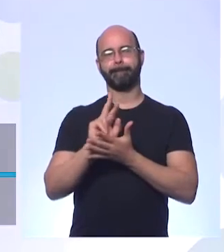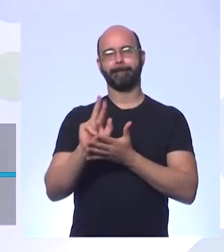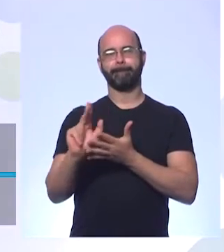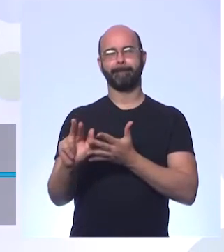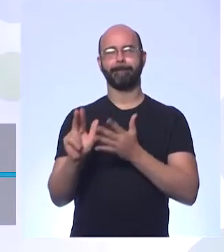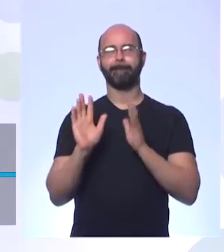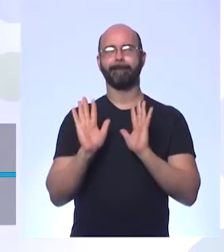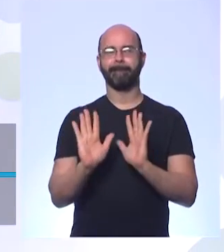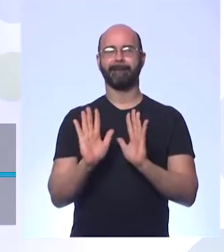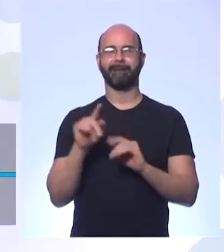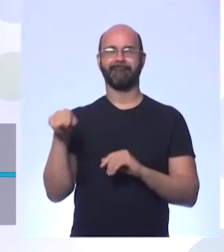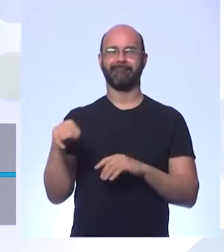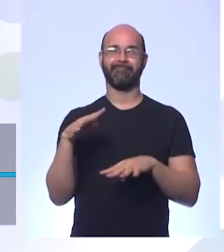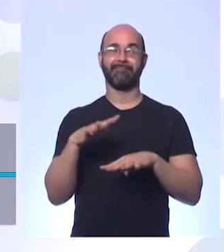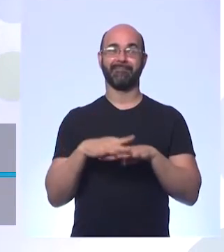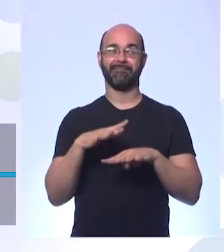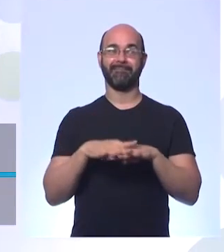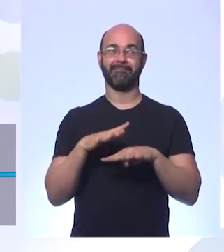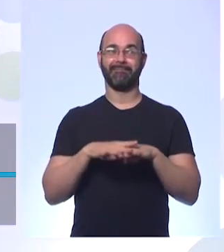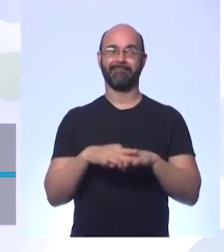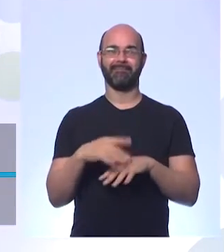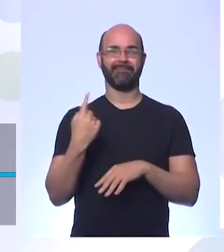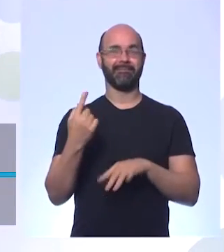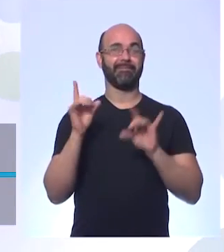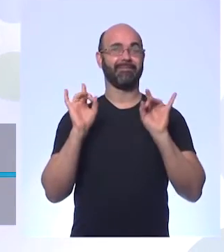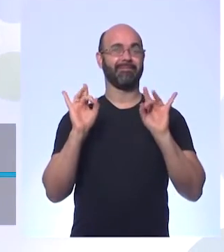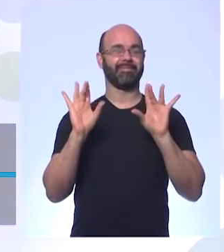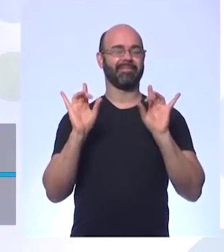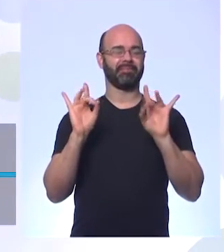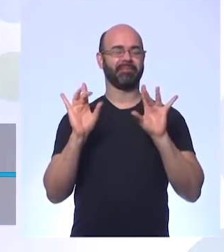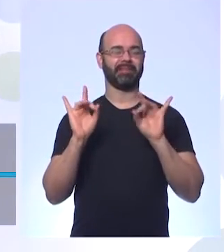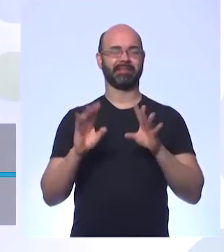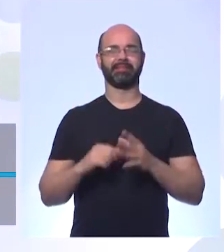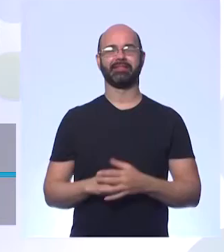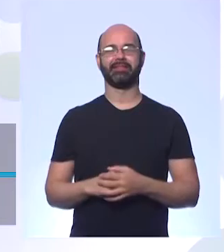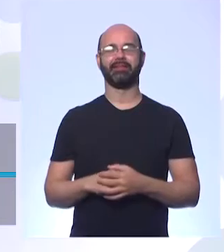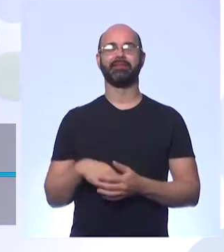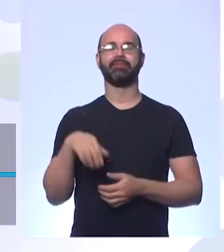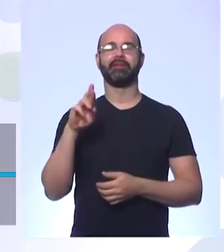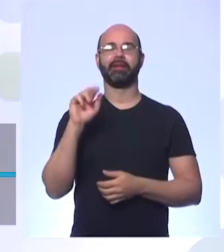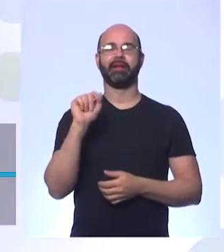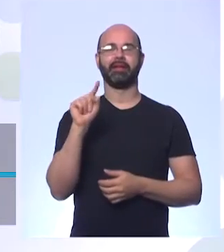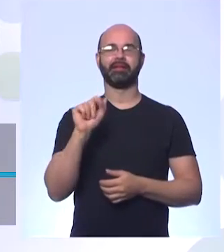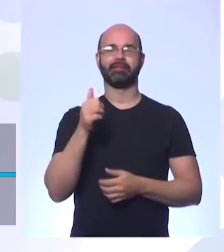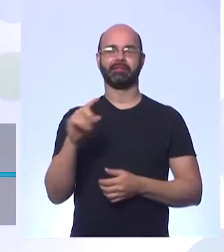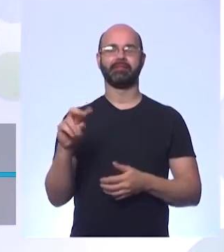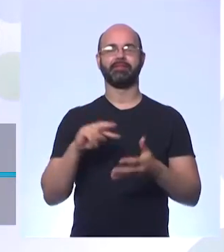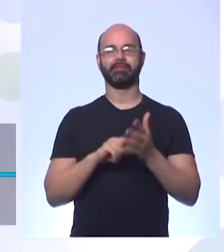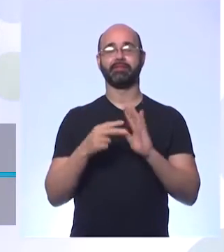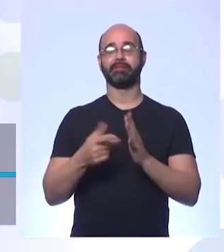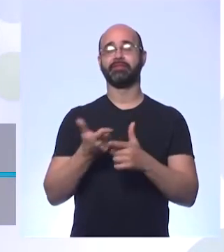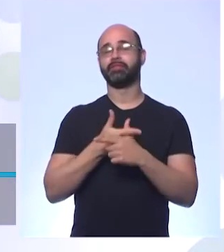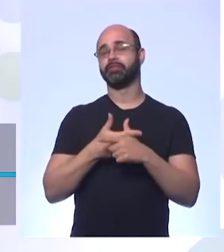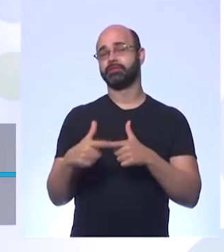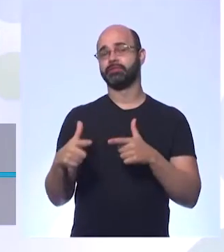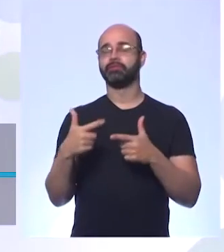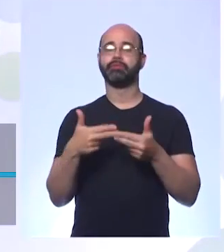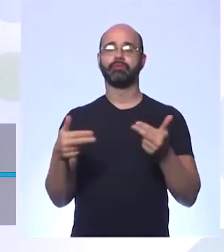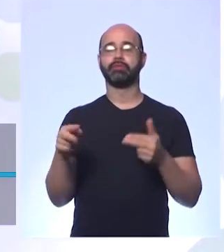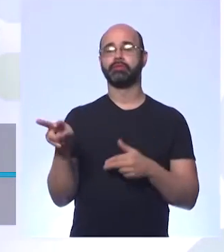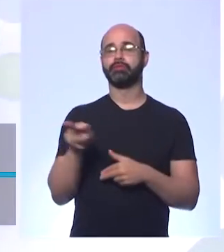significados, mas aqui na matemática ela tem um bem especial. A razão trata-se da divisão entre duas